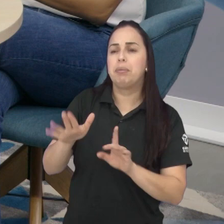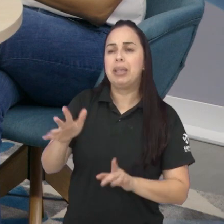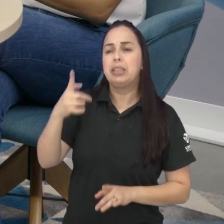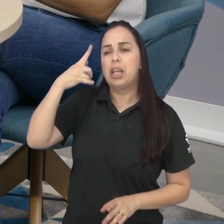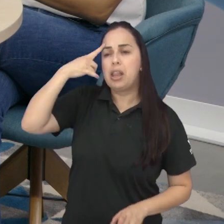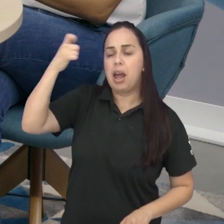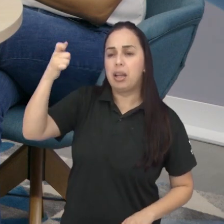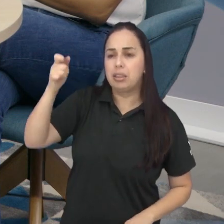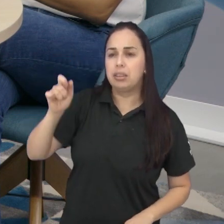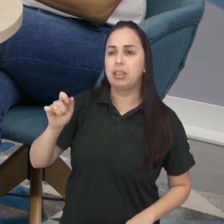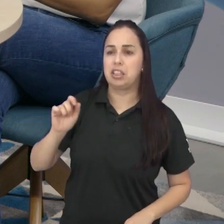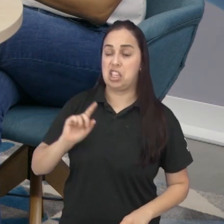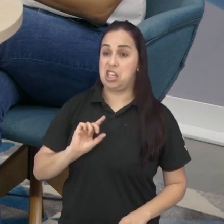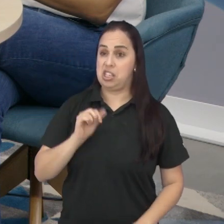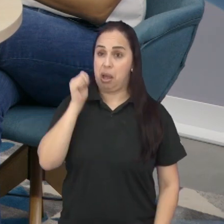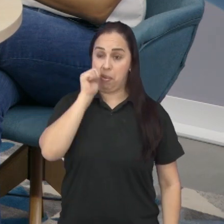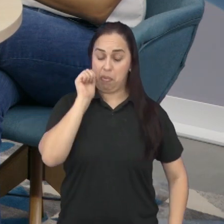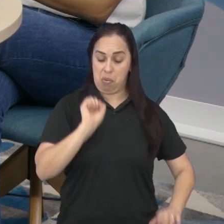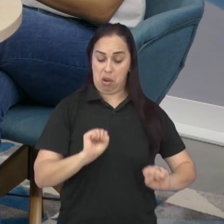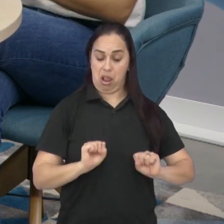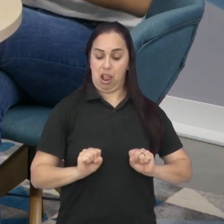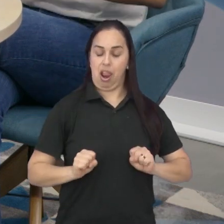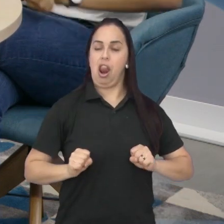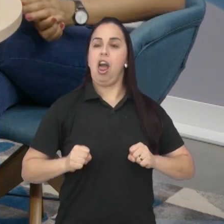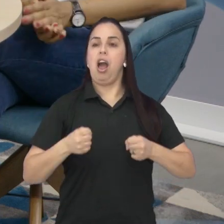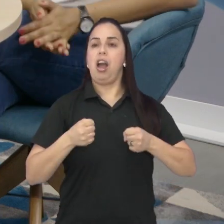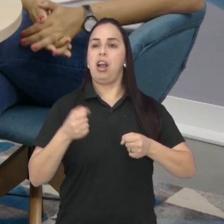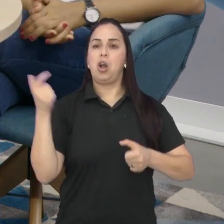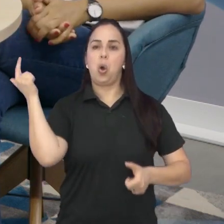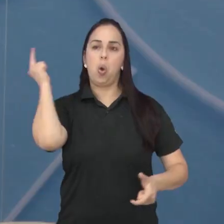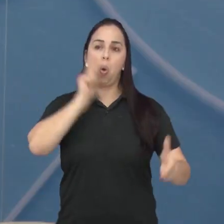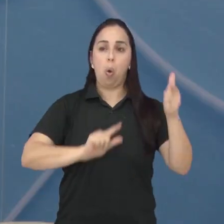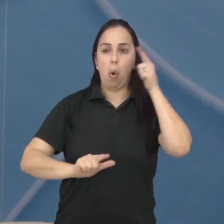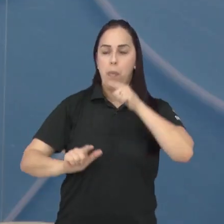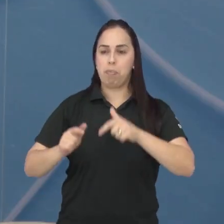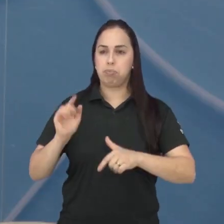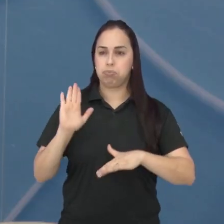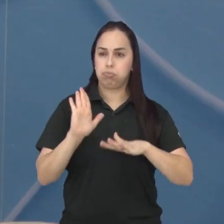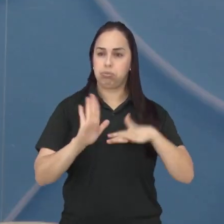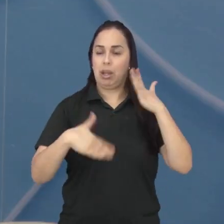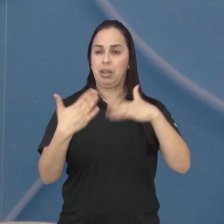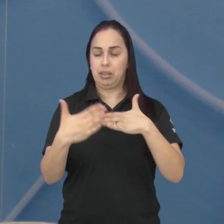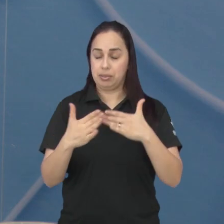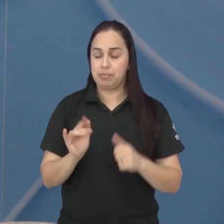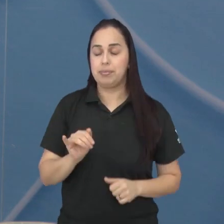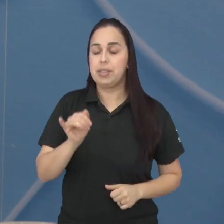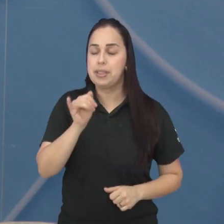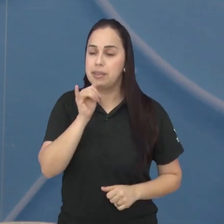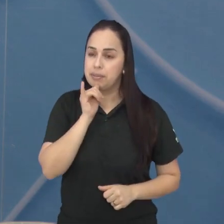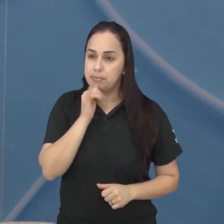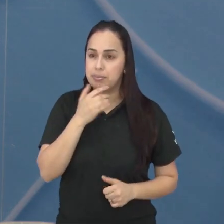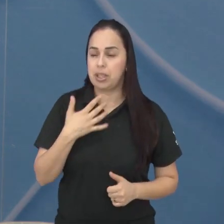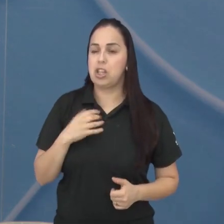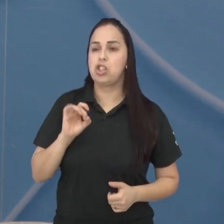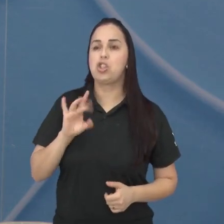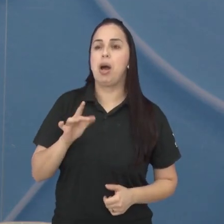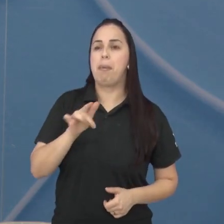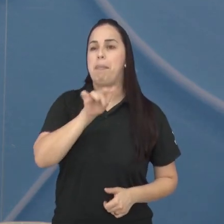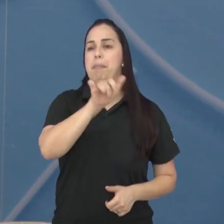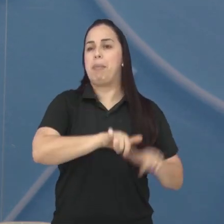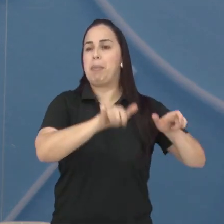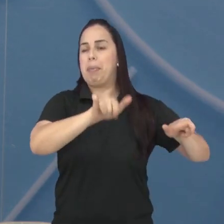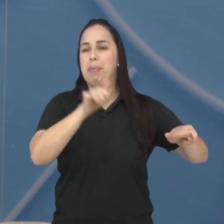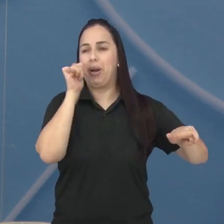tem uma ideia de que se a gente se esforçar, a gente vai chegar lá, né? Dá para falar isso de várias formas, né? Não precisa ser só